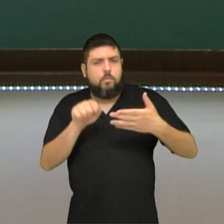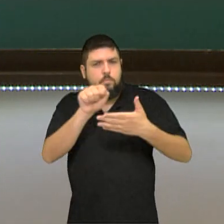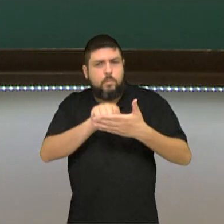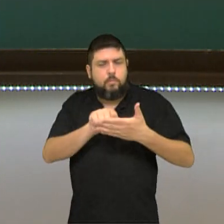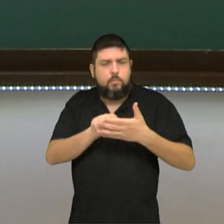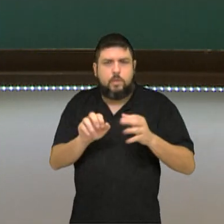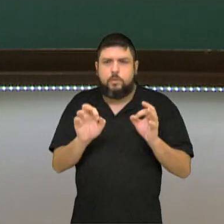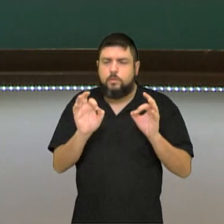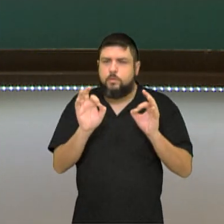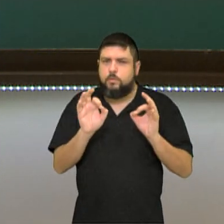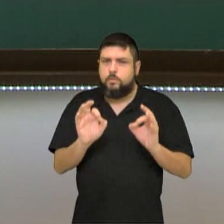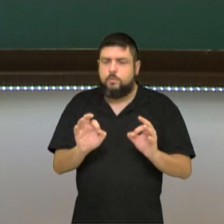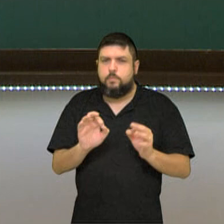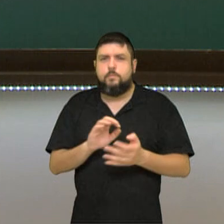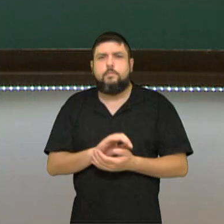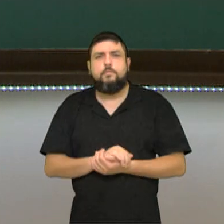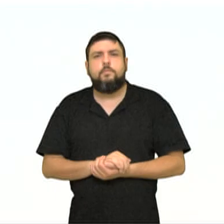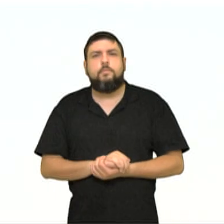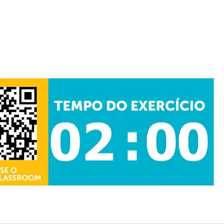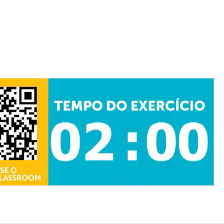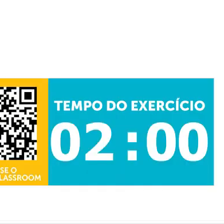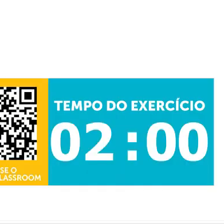ele é o termo colocado em evidência.